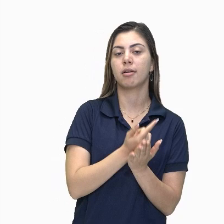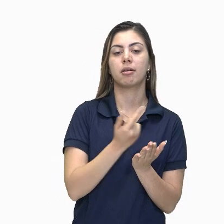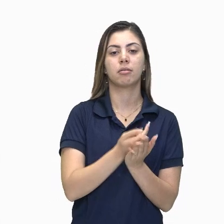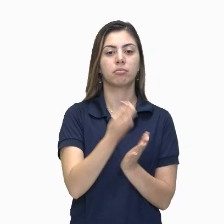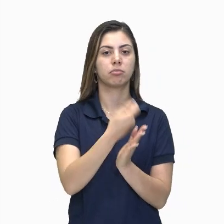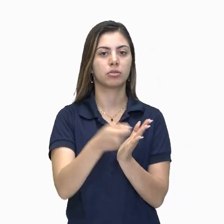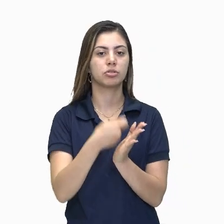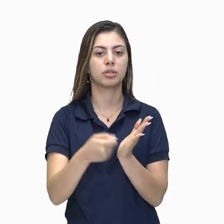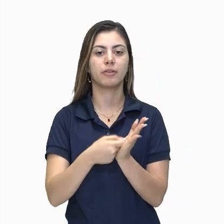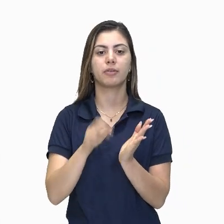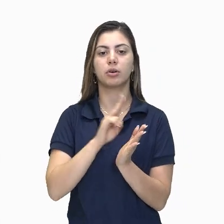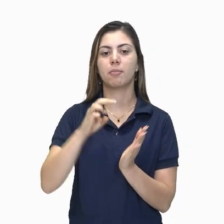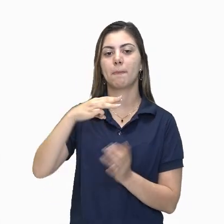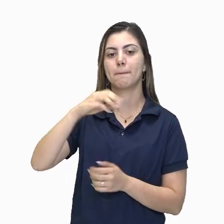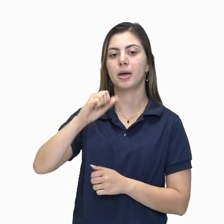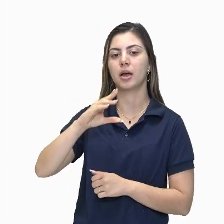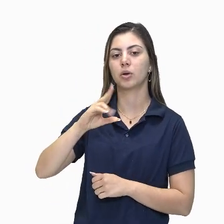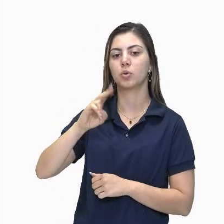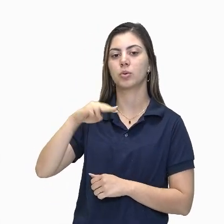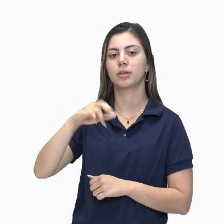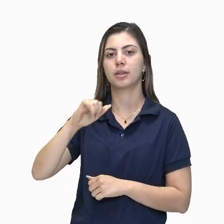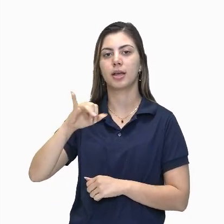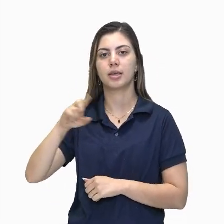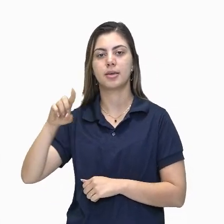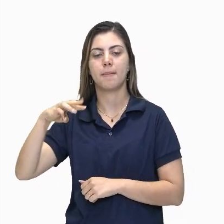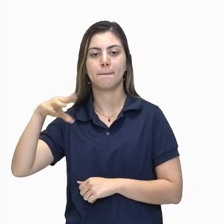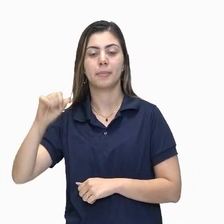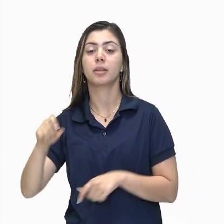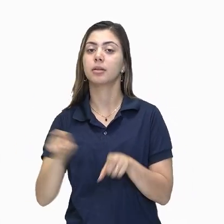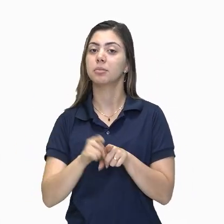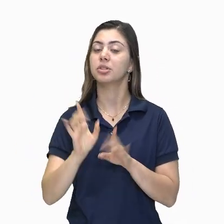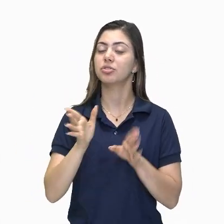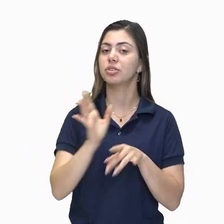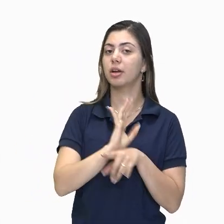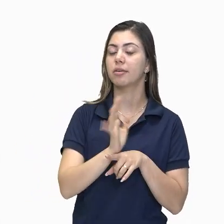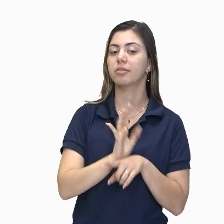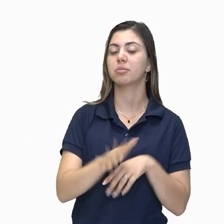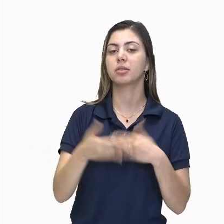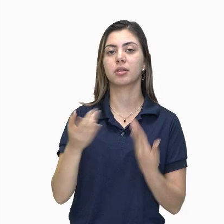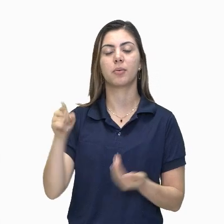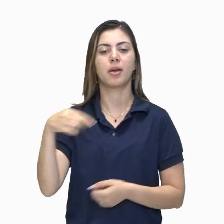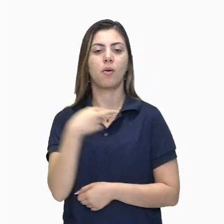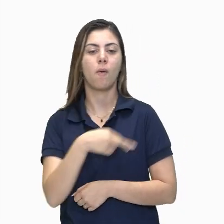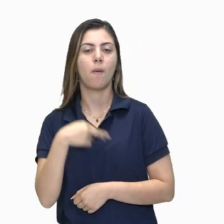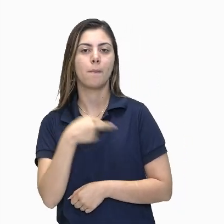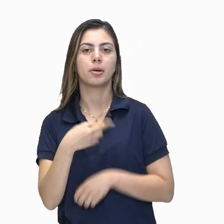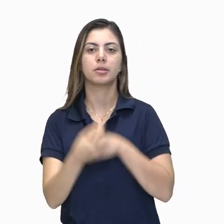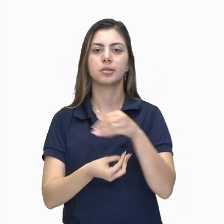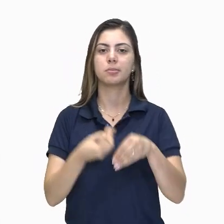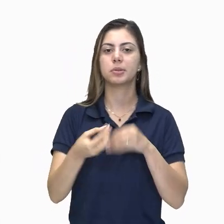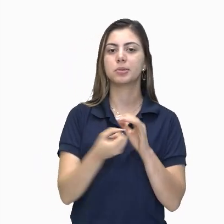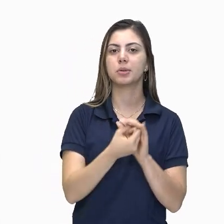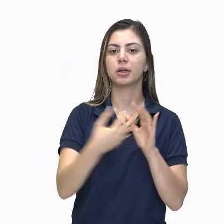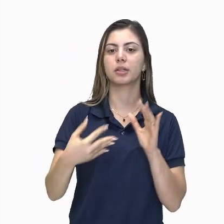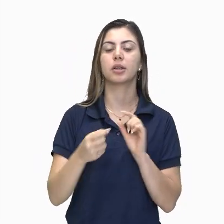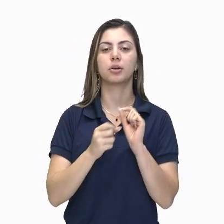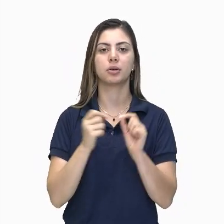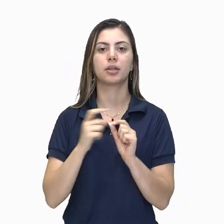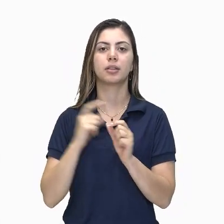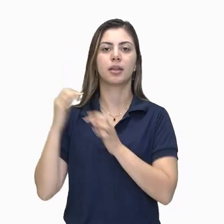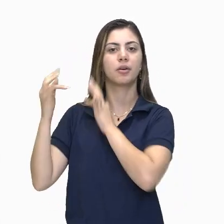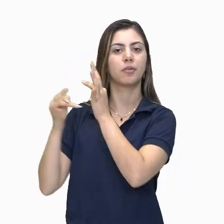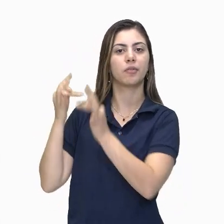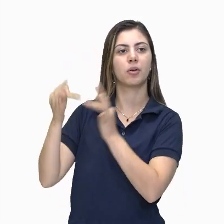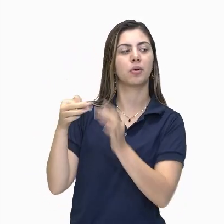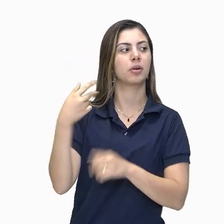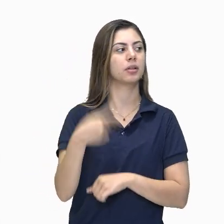Nunes, música de Clara Nunes, já teve filme também, que é esse romance que mistura elementos do folclore brasileiro, não só brasileiro, ele